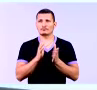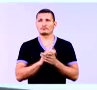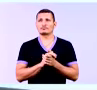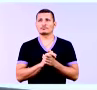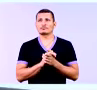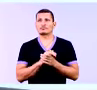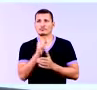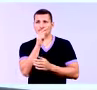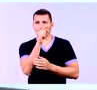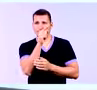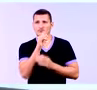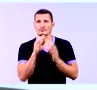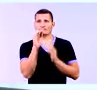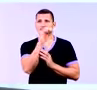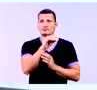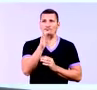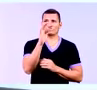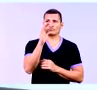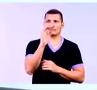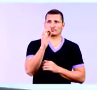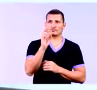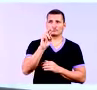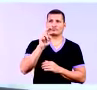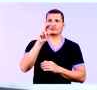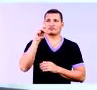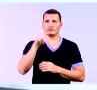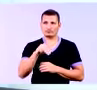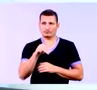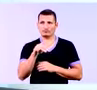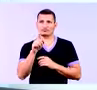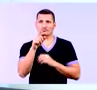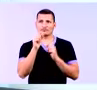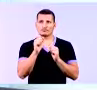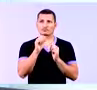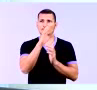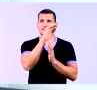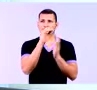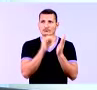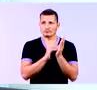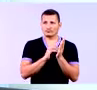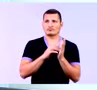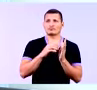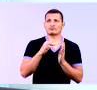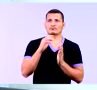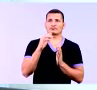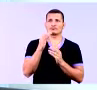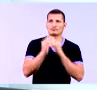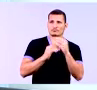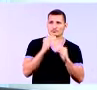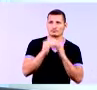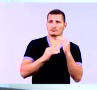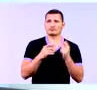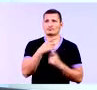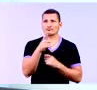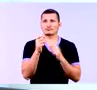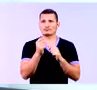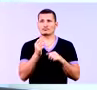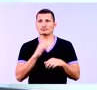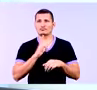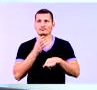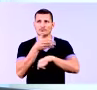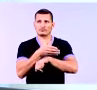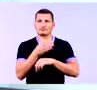lá no fórum para que vocês pudessem baixar o banco, baixar o MAMP, para que vocês pudessem ter acesso a essas